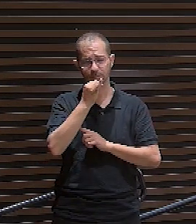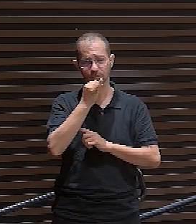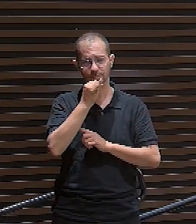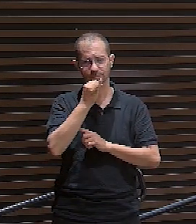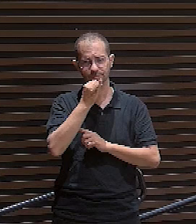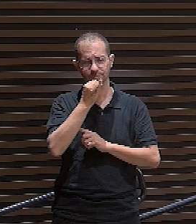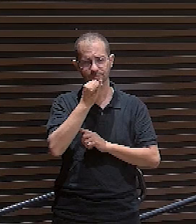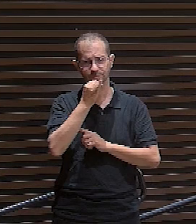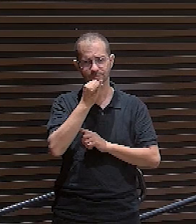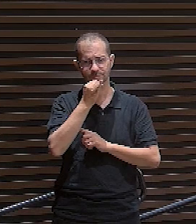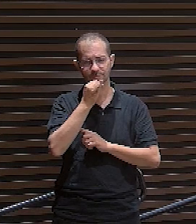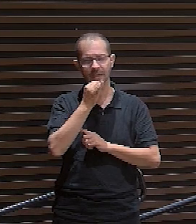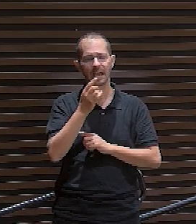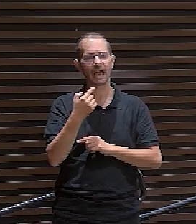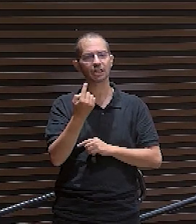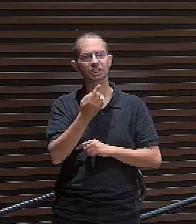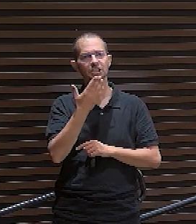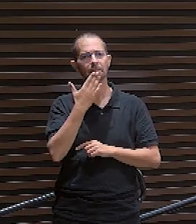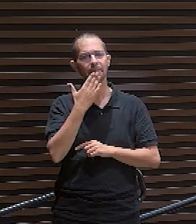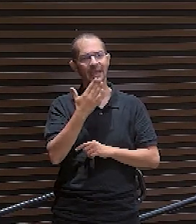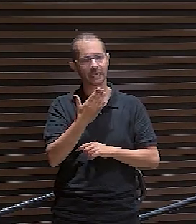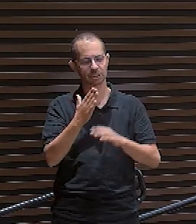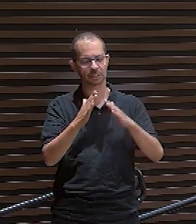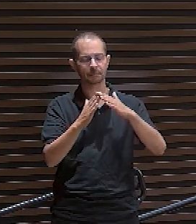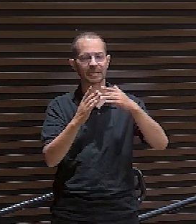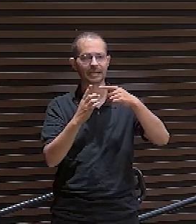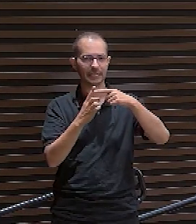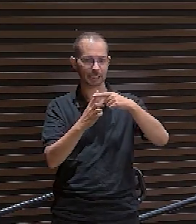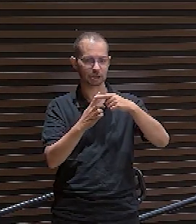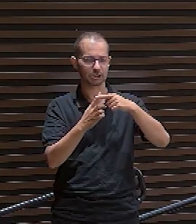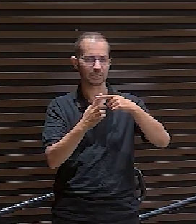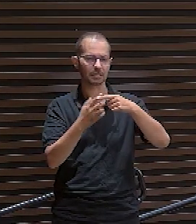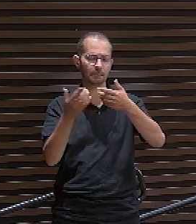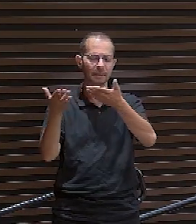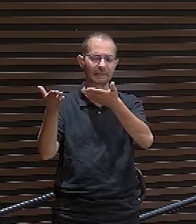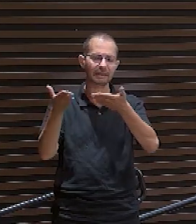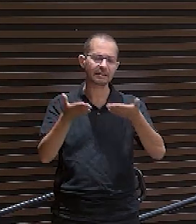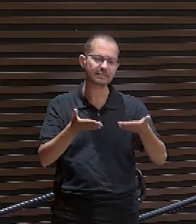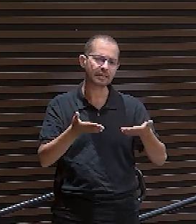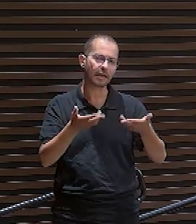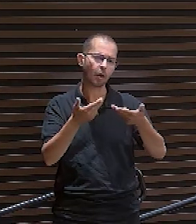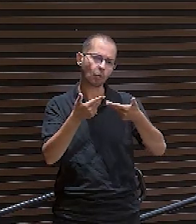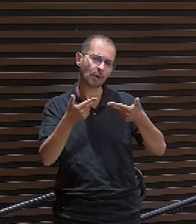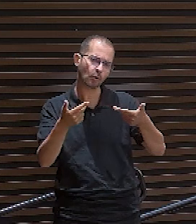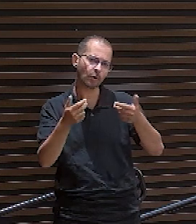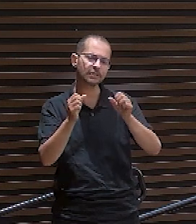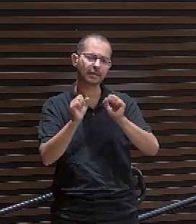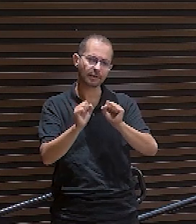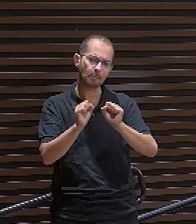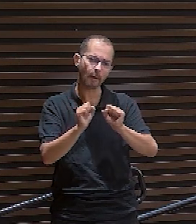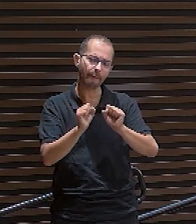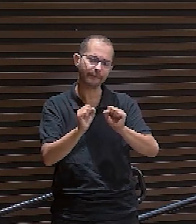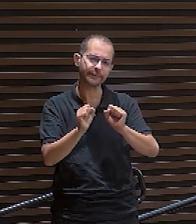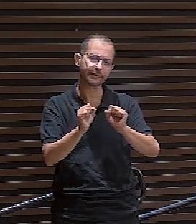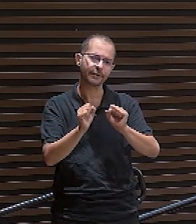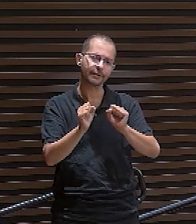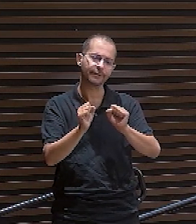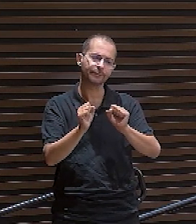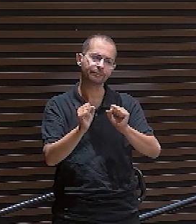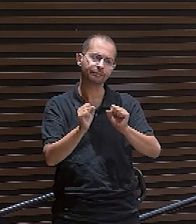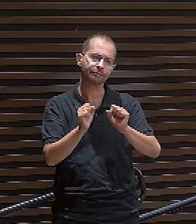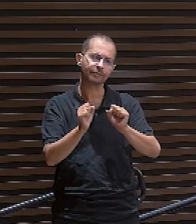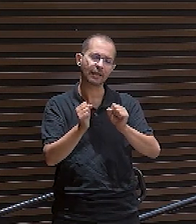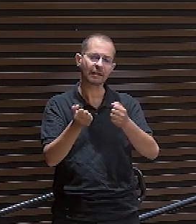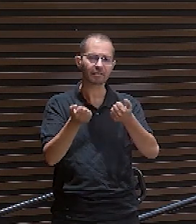pede a igreja para trazer alguma coisa que possa dar aos